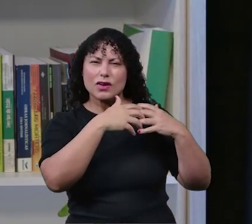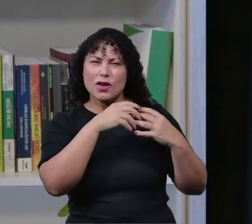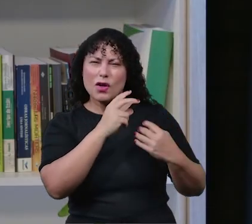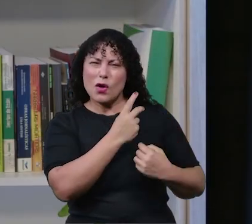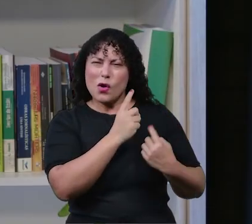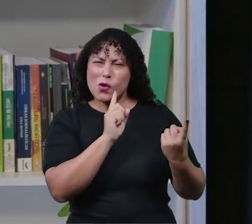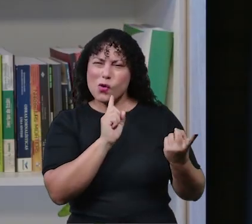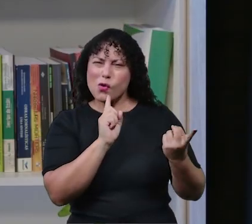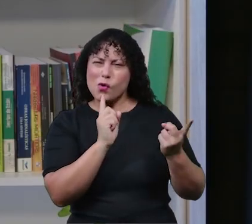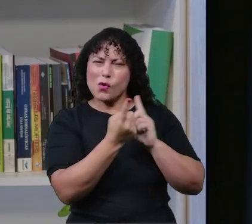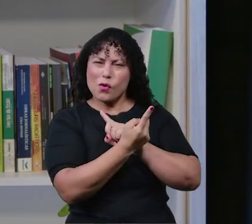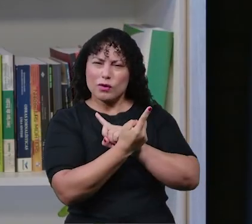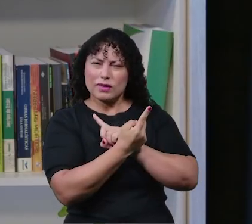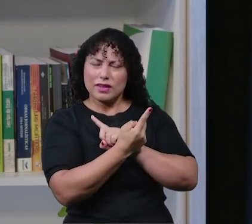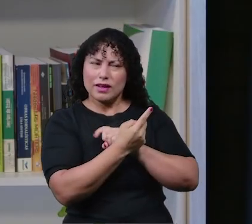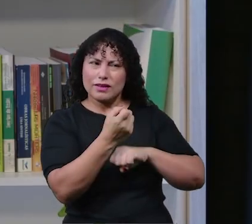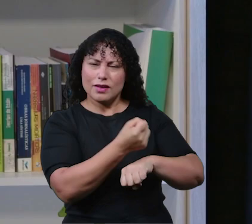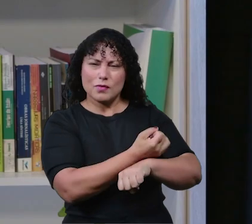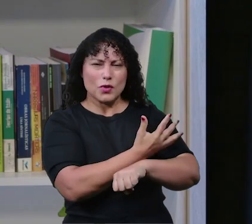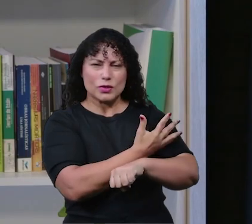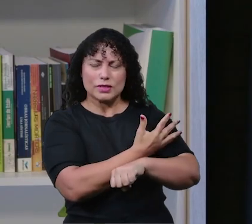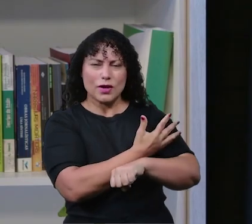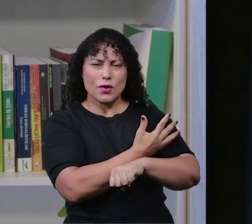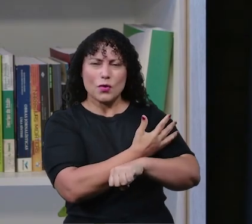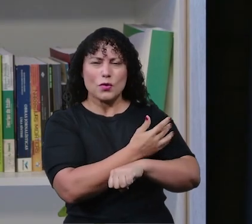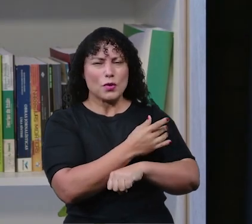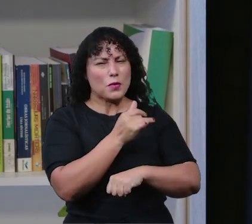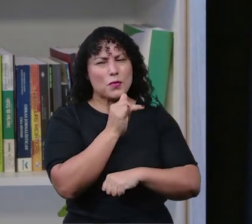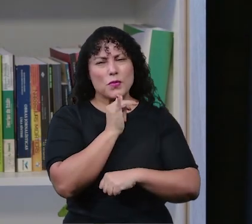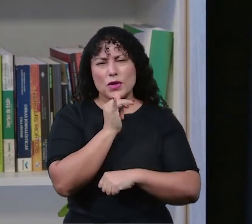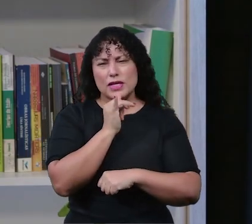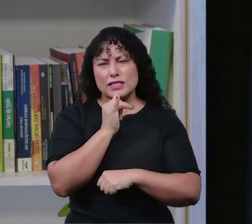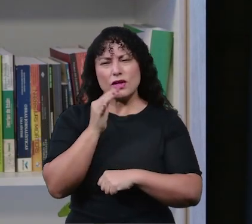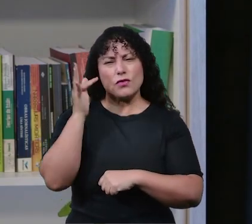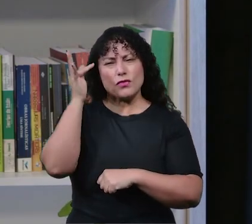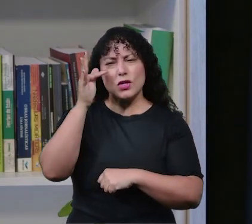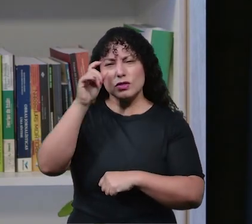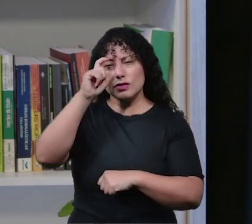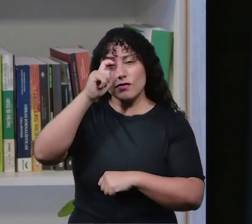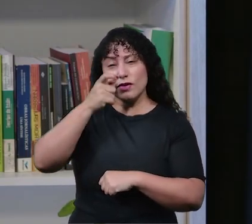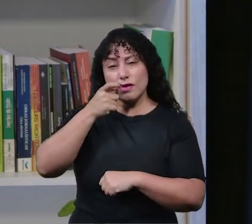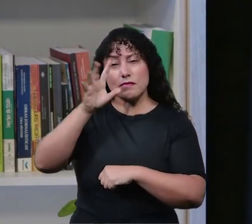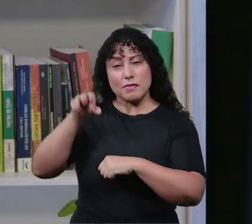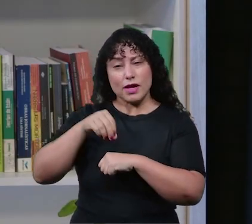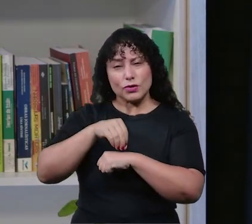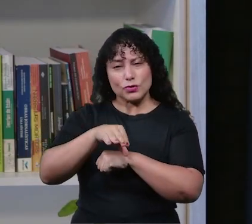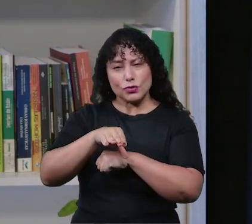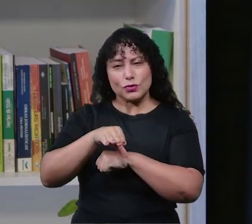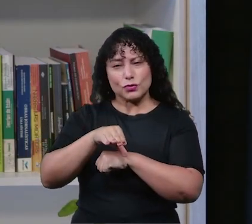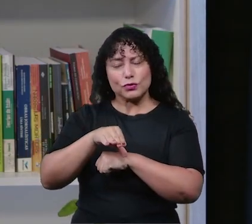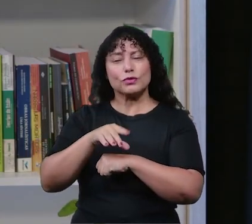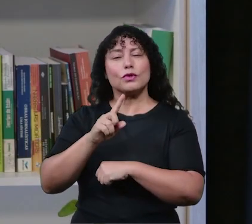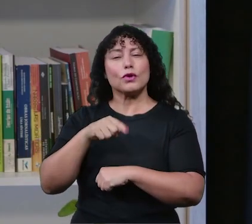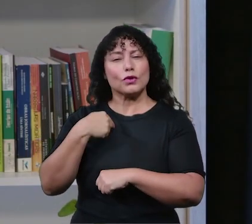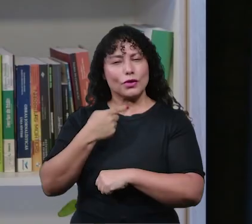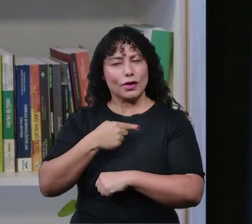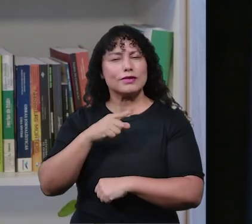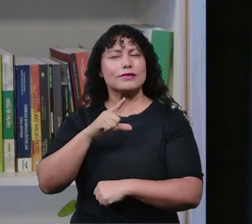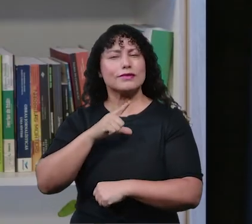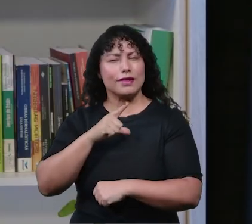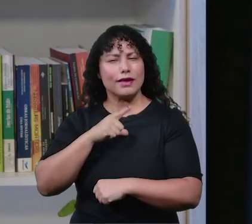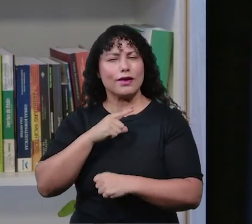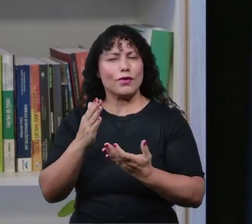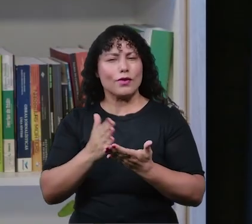sendo o contrário da emoção, que foi algo que, por exemplo, o filósofo René Descartes trouxe. Inclusive, a